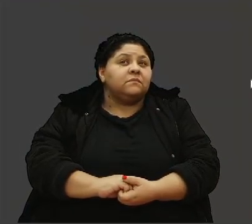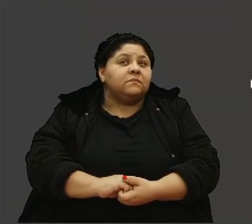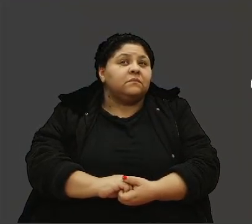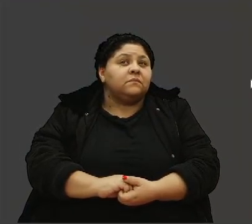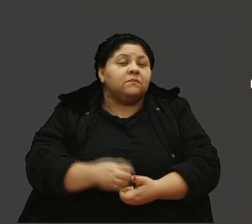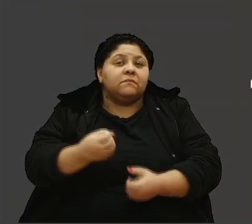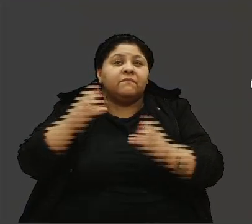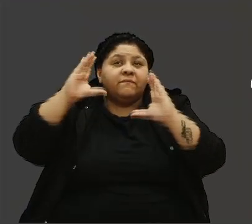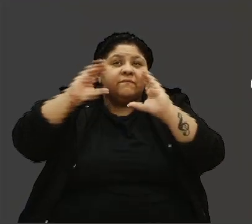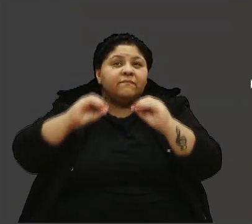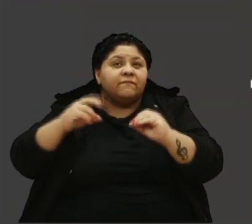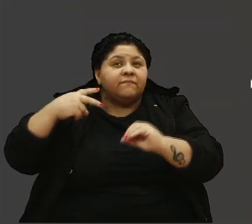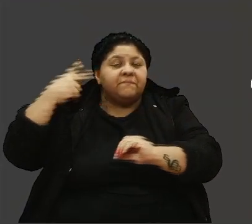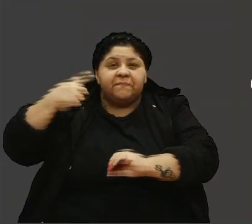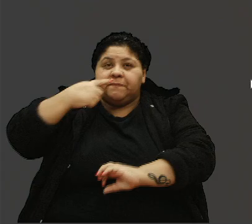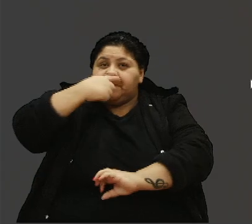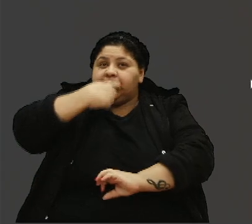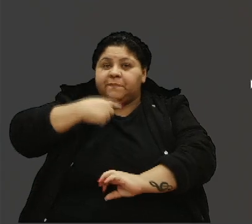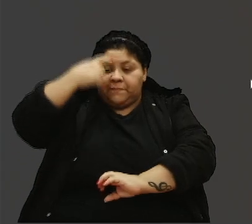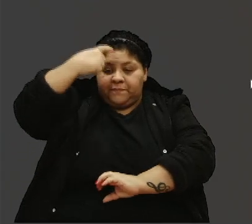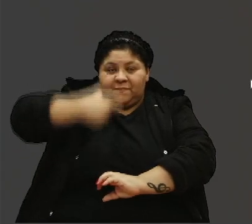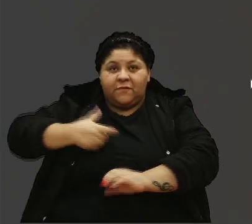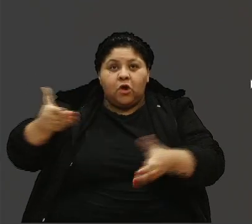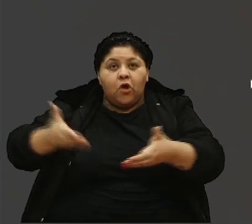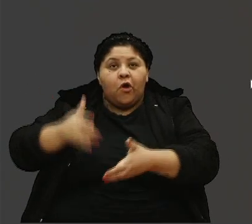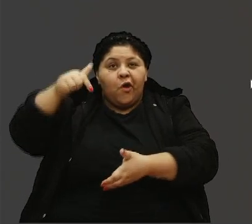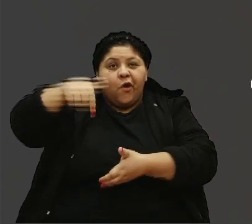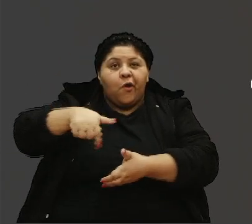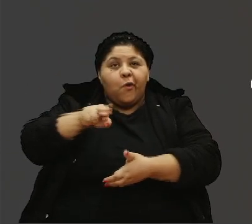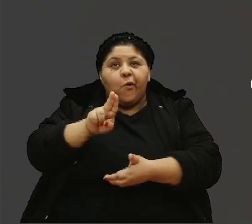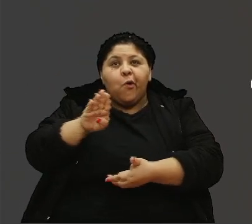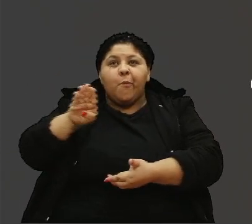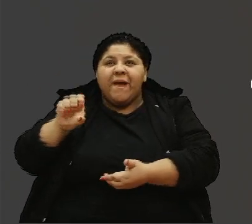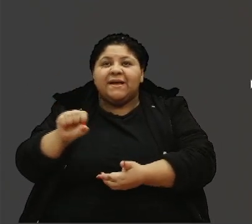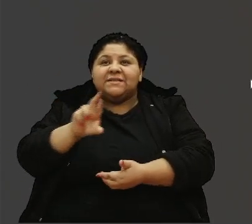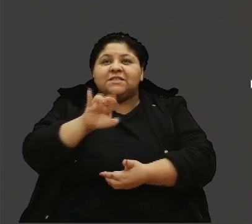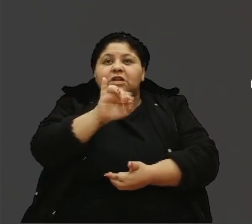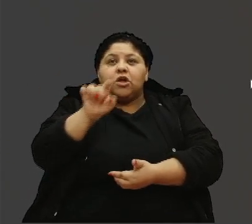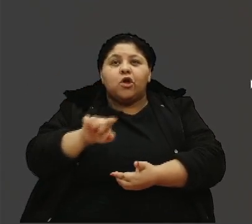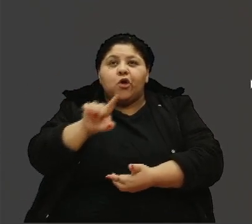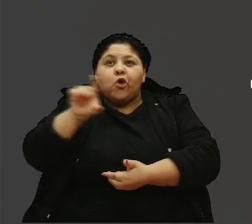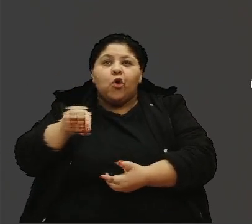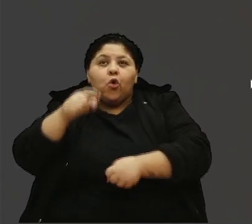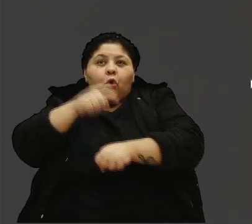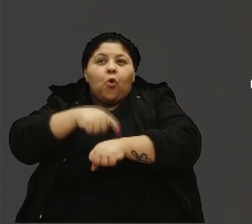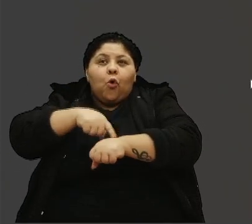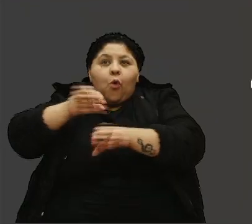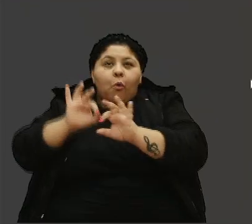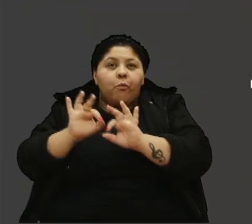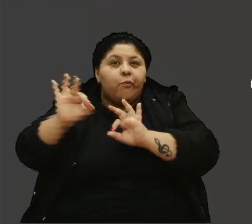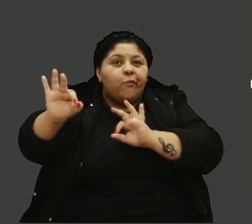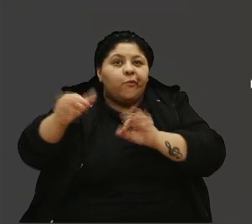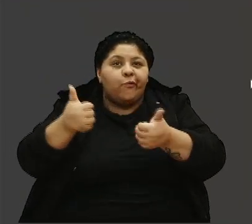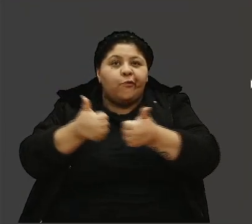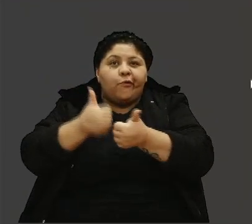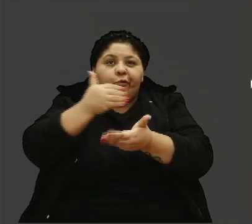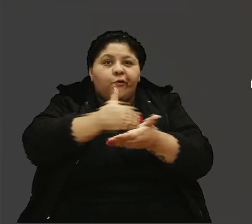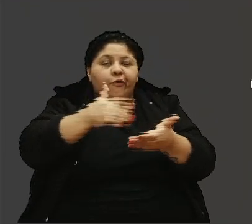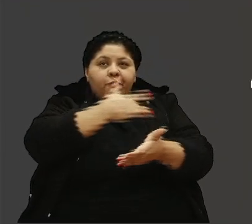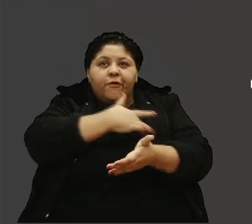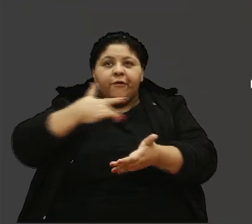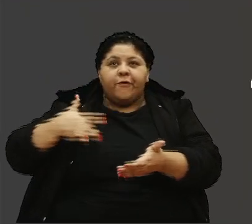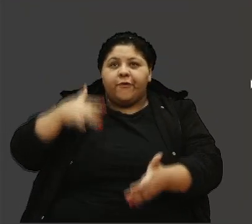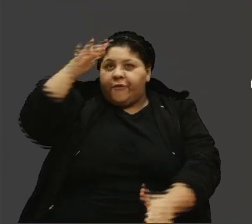Boa noite, pessoal. Vereador Wagner Petrini. Estamos aqui na UBS Desvio Risso, com horário estendido. Estou ao lado do secretário de saúde